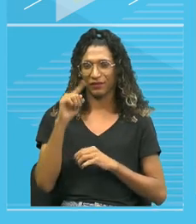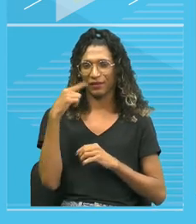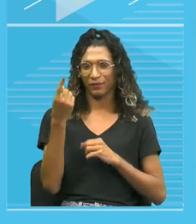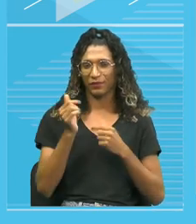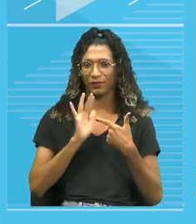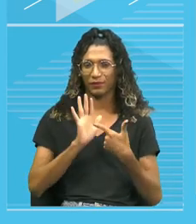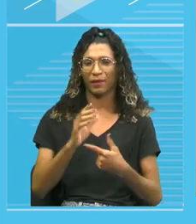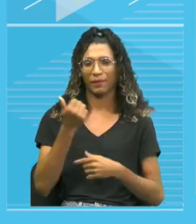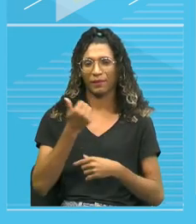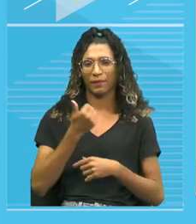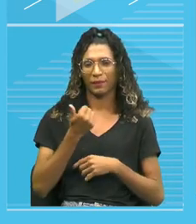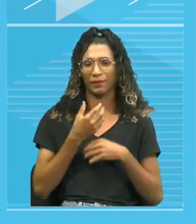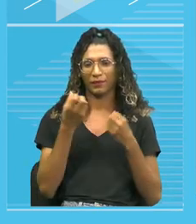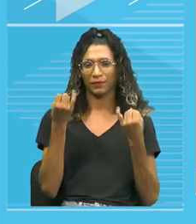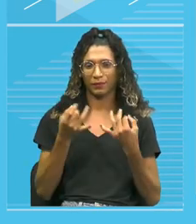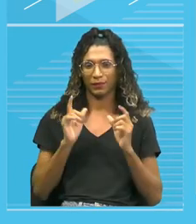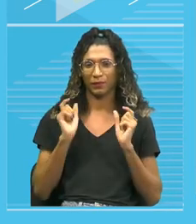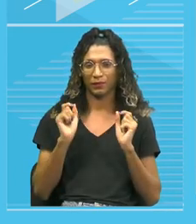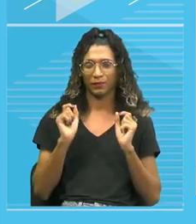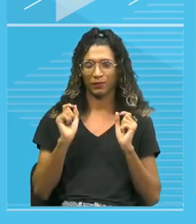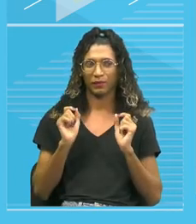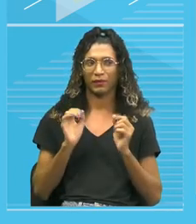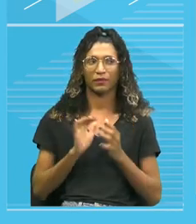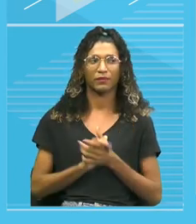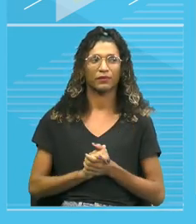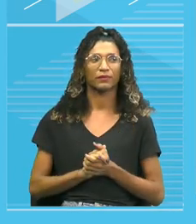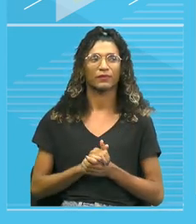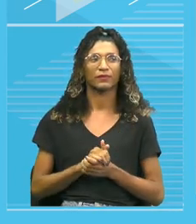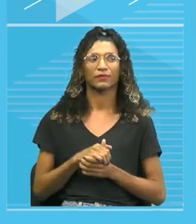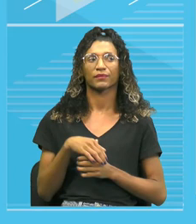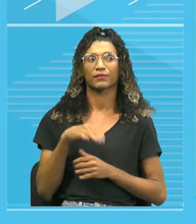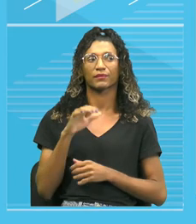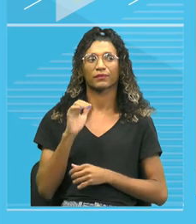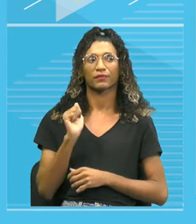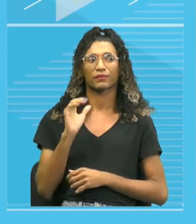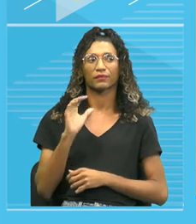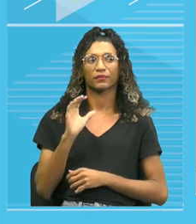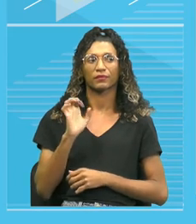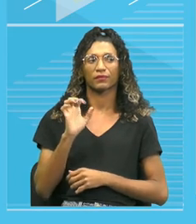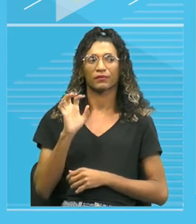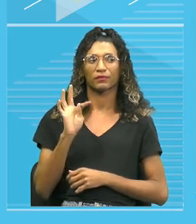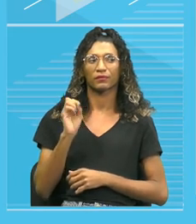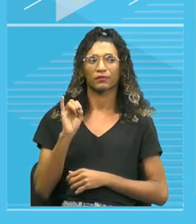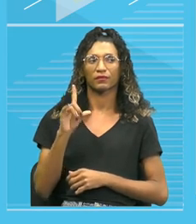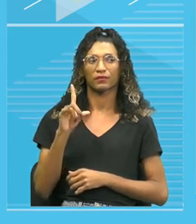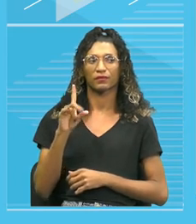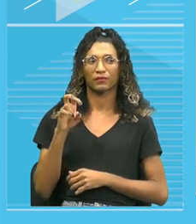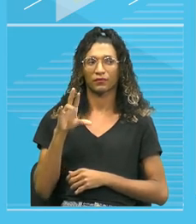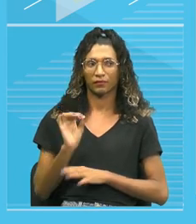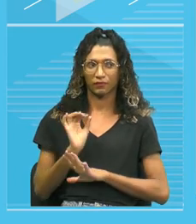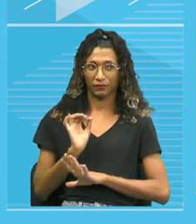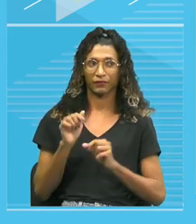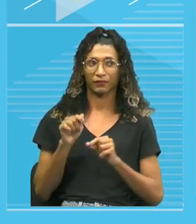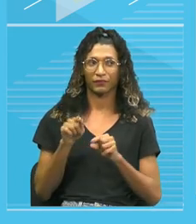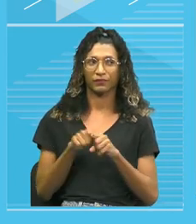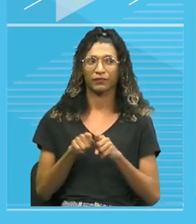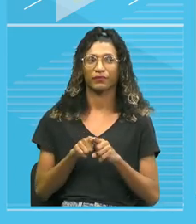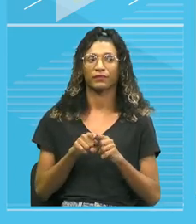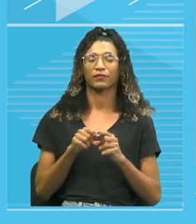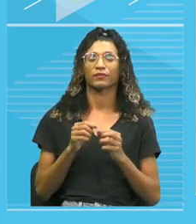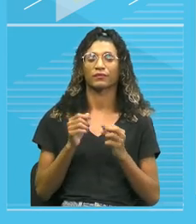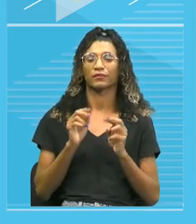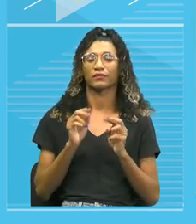primeira coisa ele diz o seguinte O acetileno é um gás de grande uso comercial sobre tudo em maçaricos